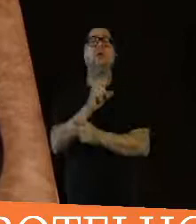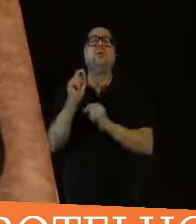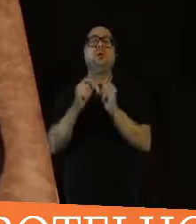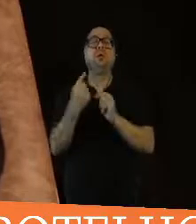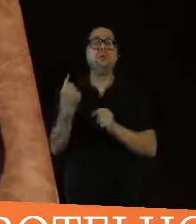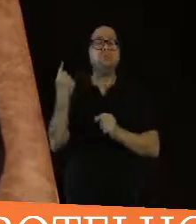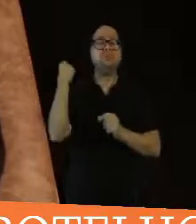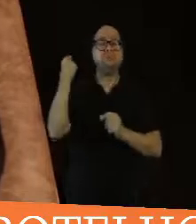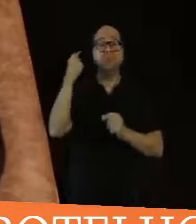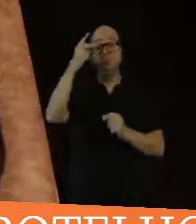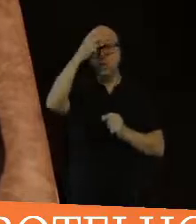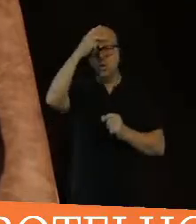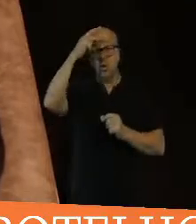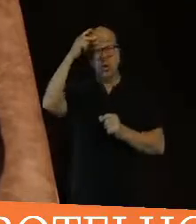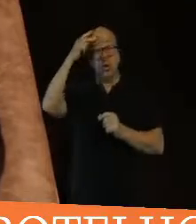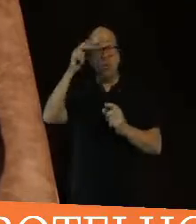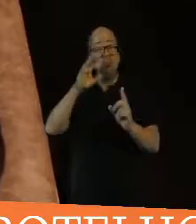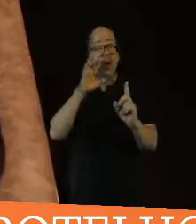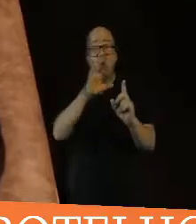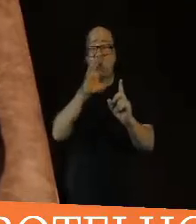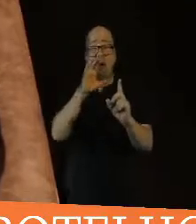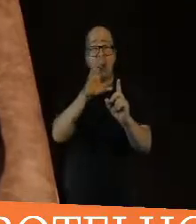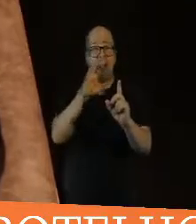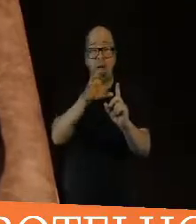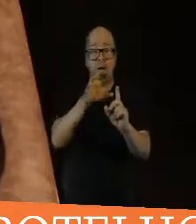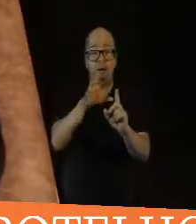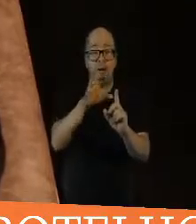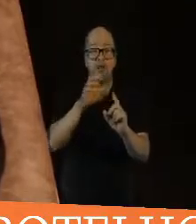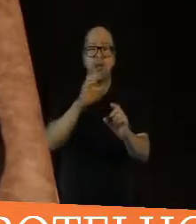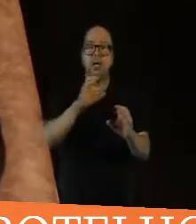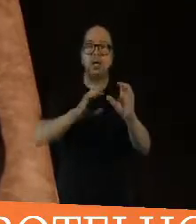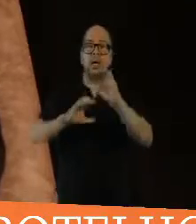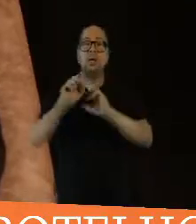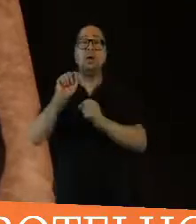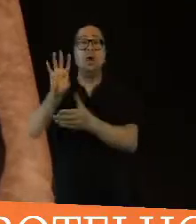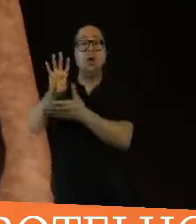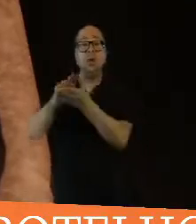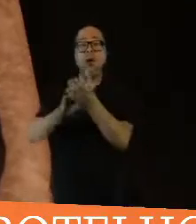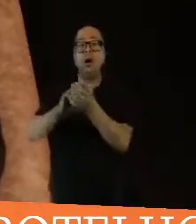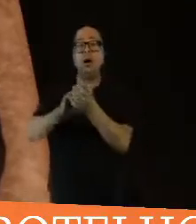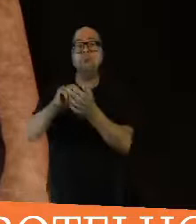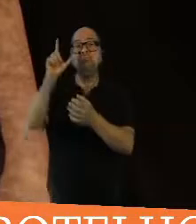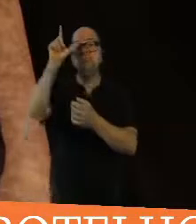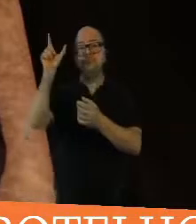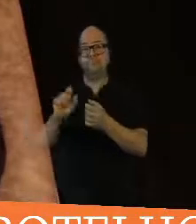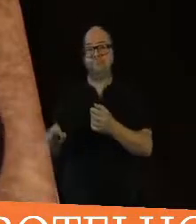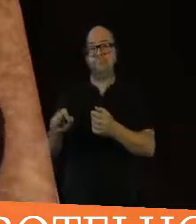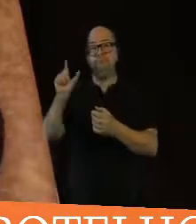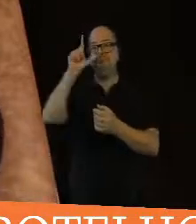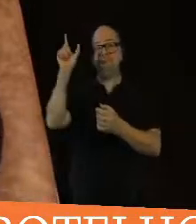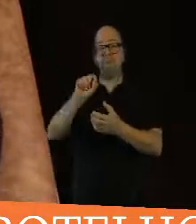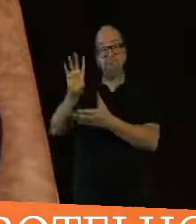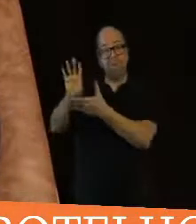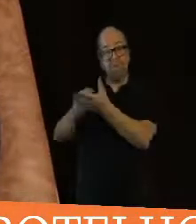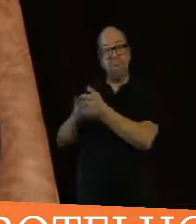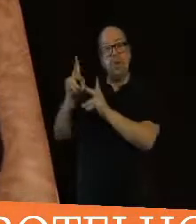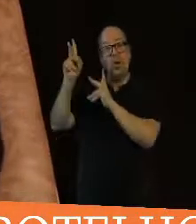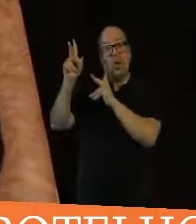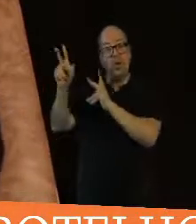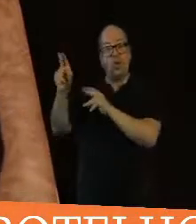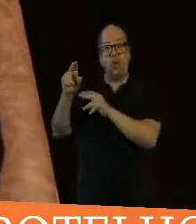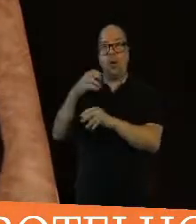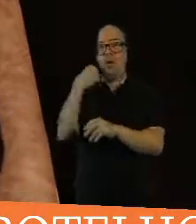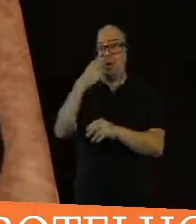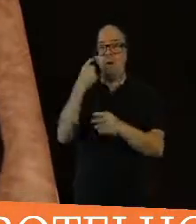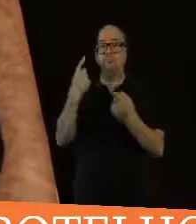época é, digamos, a escola de canto lírico italiano. Né? O canto lírico tem uma